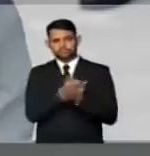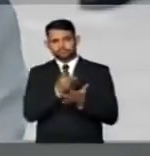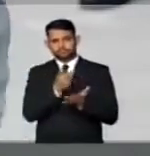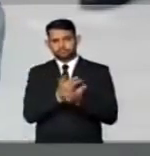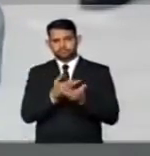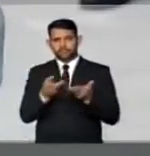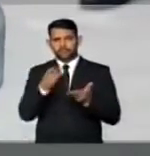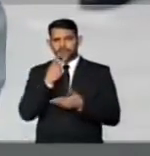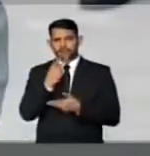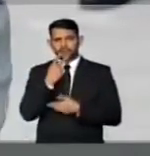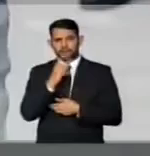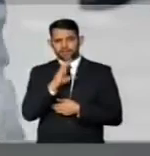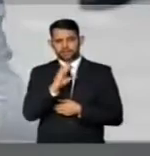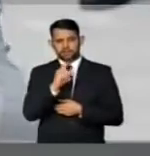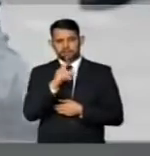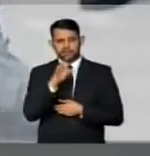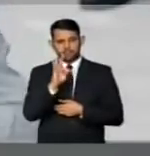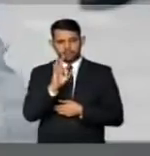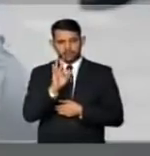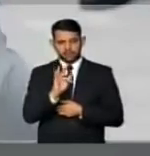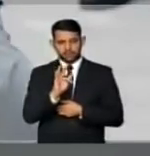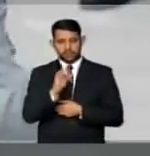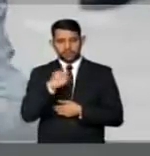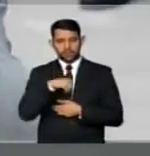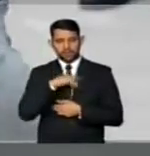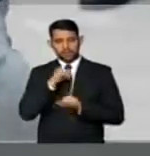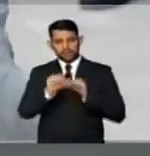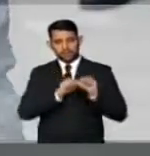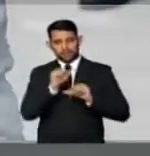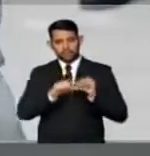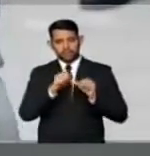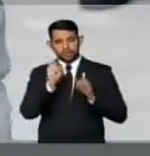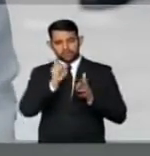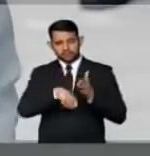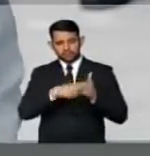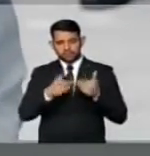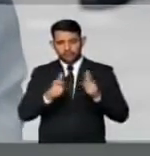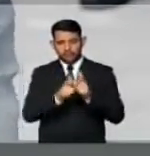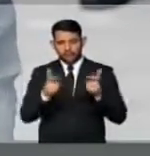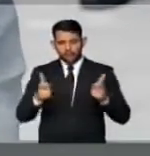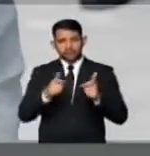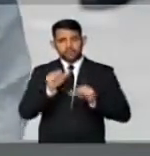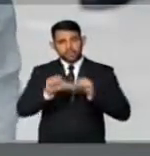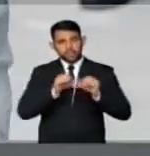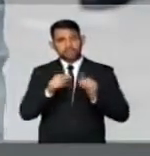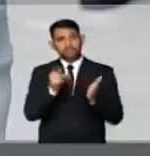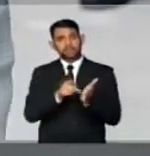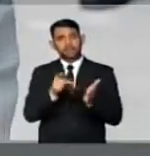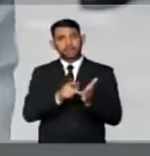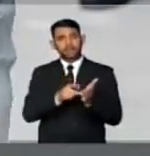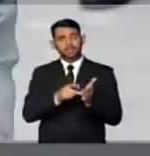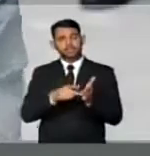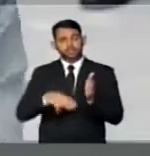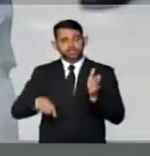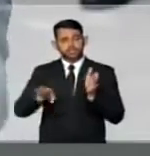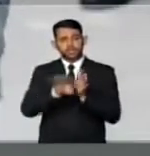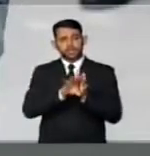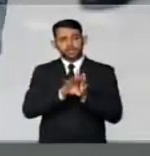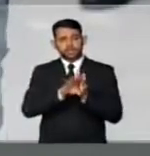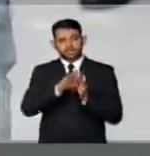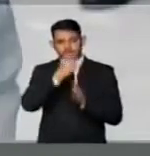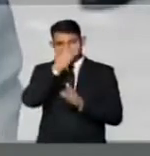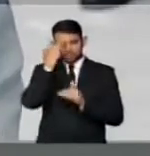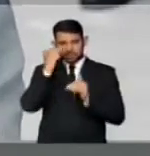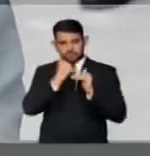conservador. Fala da CPMF, não de uma reforma tributária progressiva, ampla, que de fato atinja